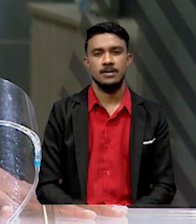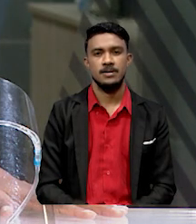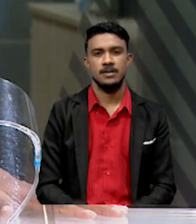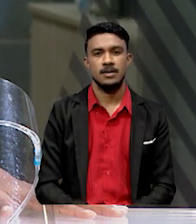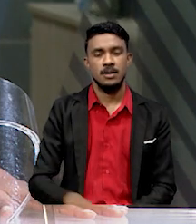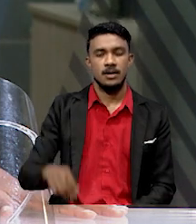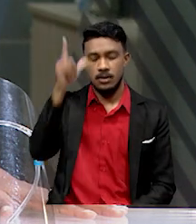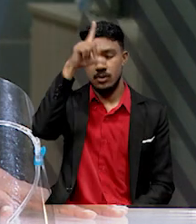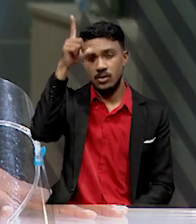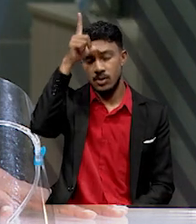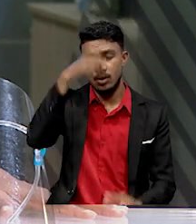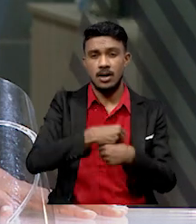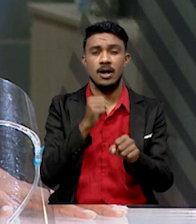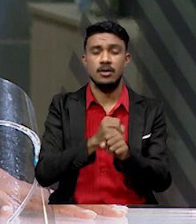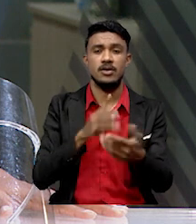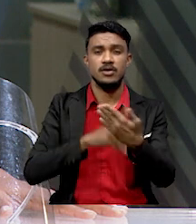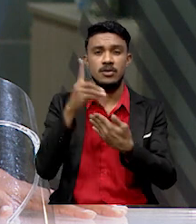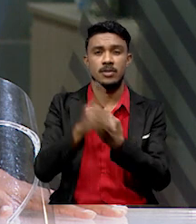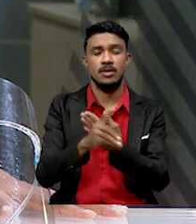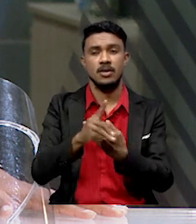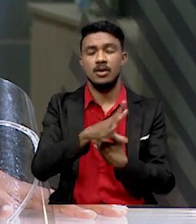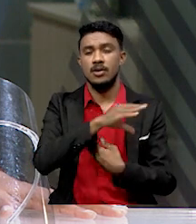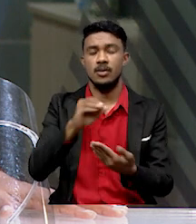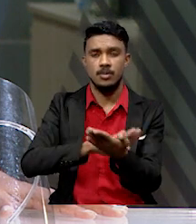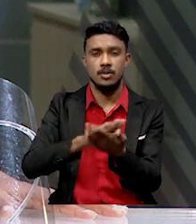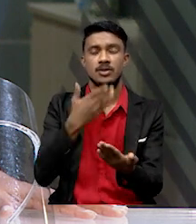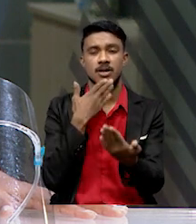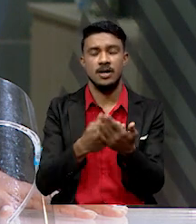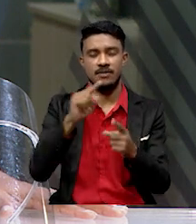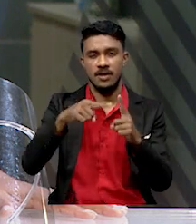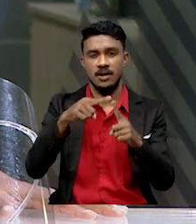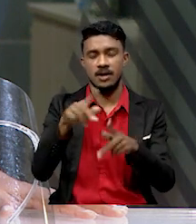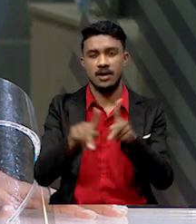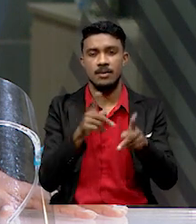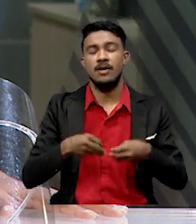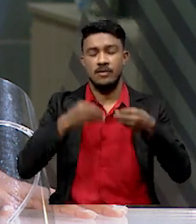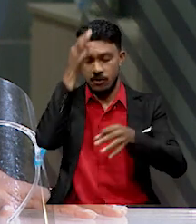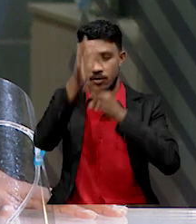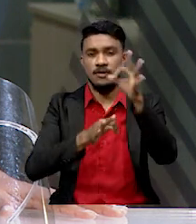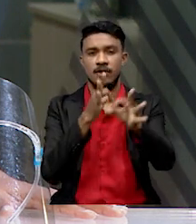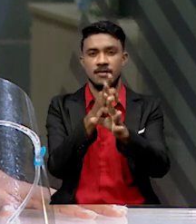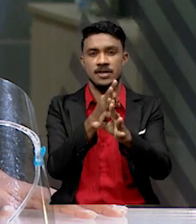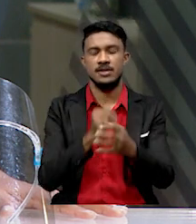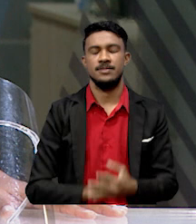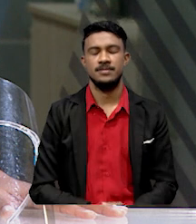Francisco Guterres Lolo cria desenvolvimento integrado no sustentável, banheira povo, for confiança.